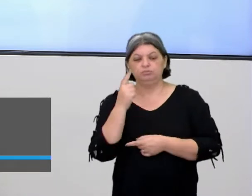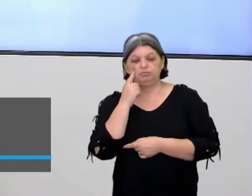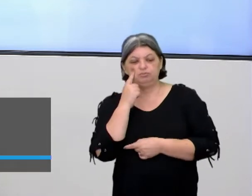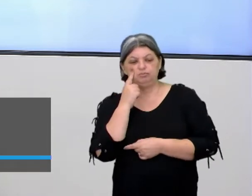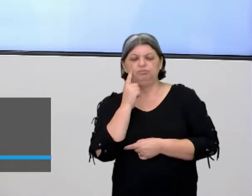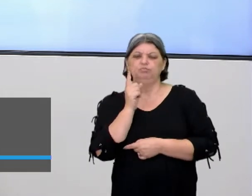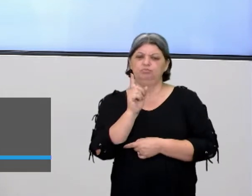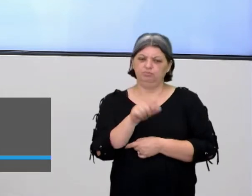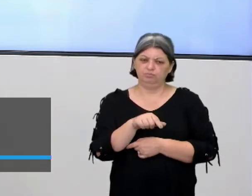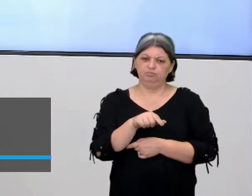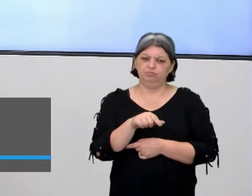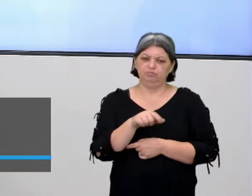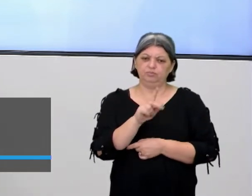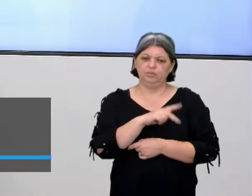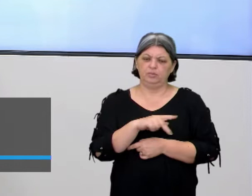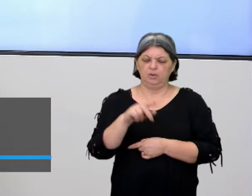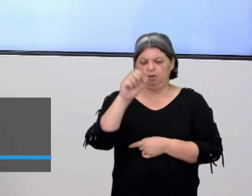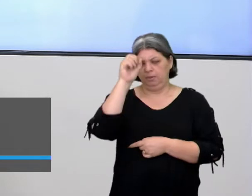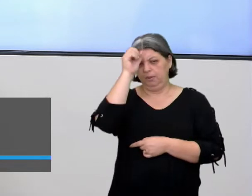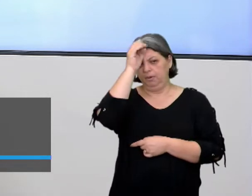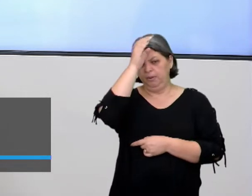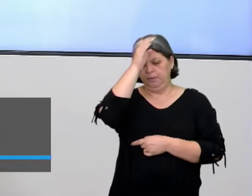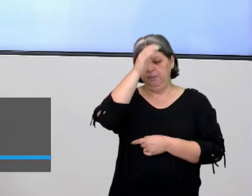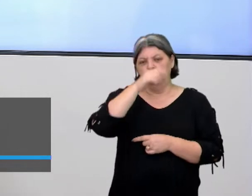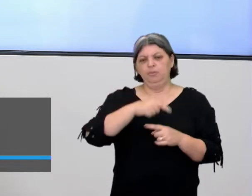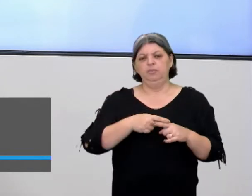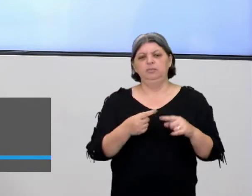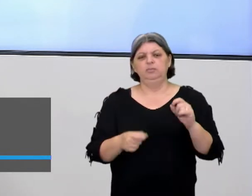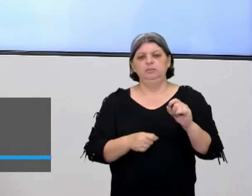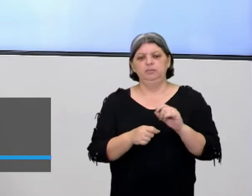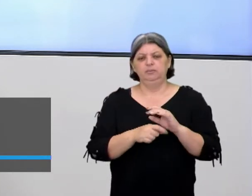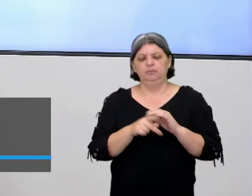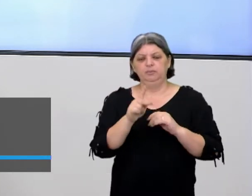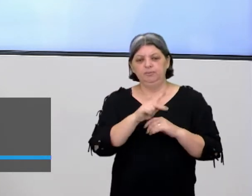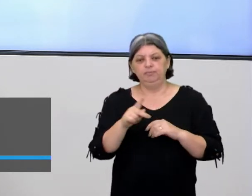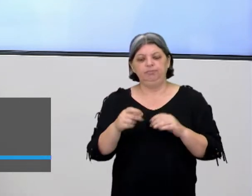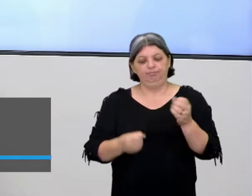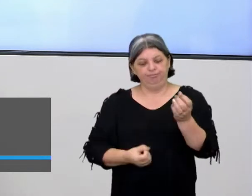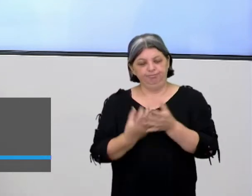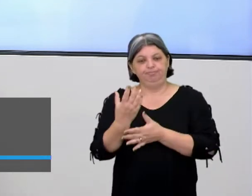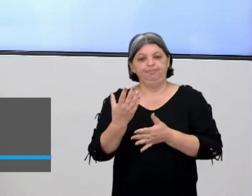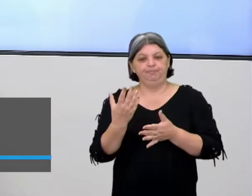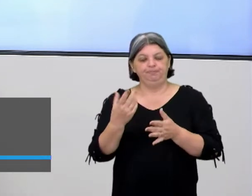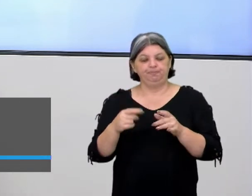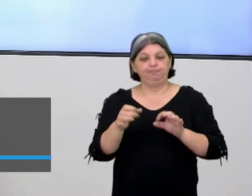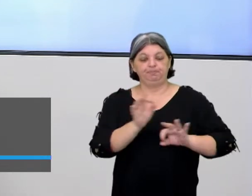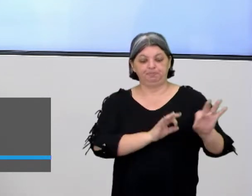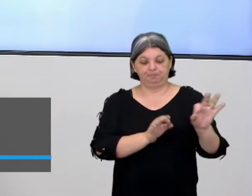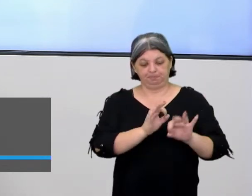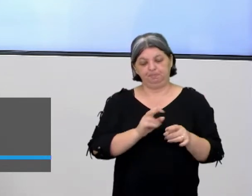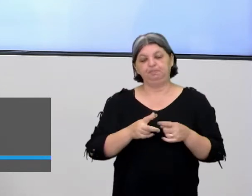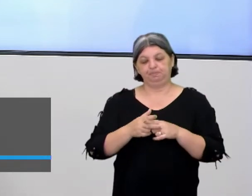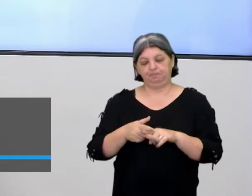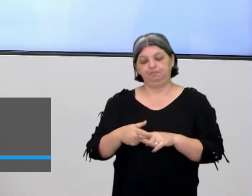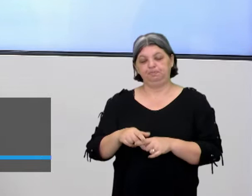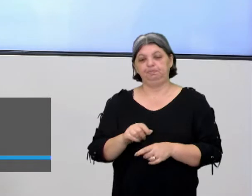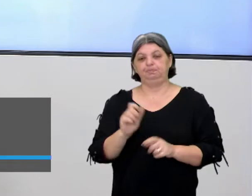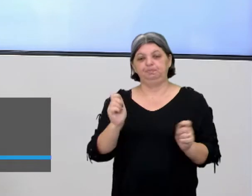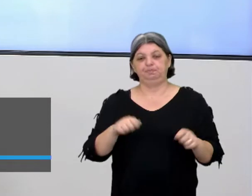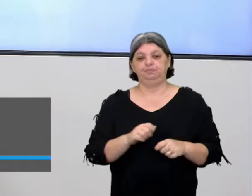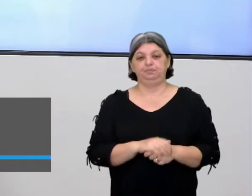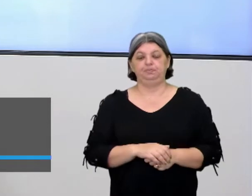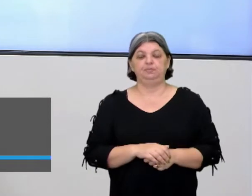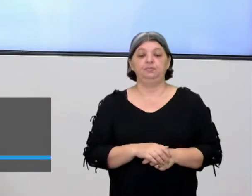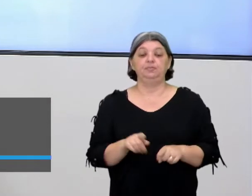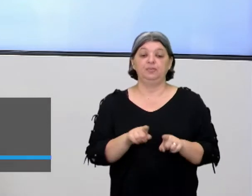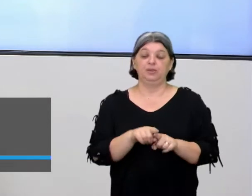melhorar a aula aí que o professor Osmar produziu, a aula que o professor Osmar fez, aí posso fazer uns ajustes assim, é legal. E até de repente é